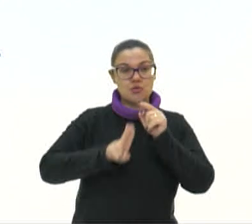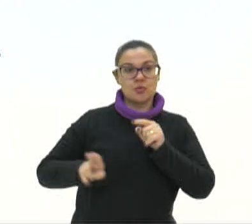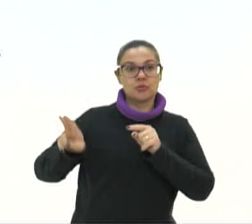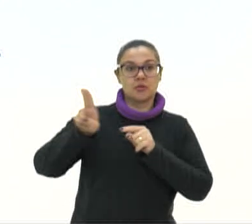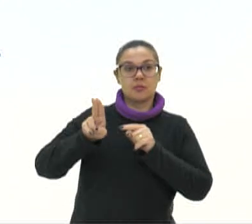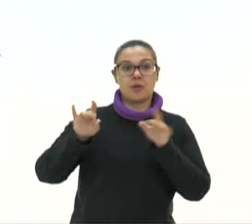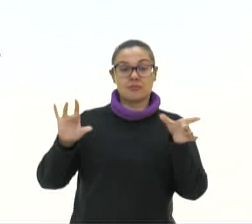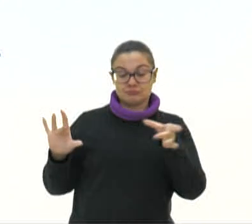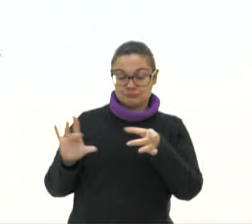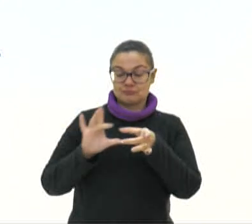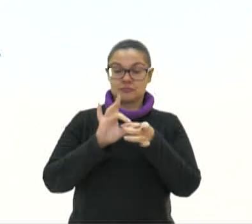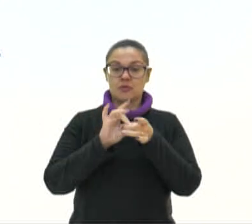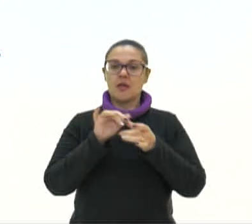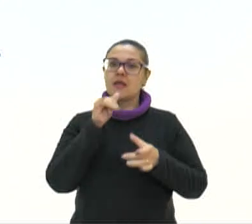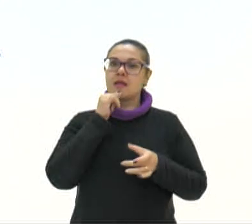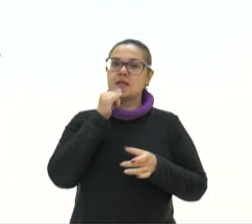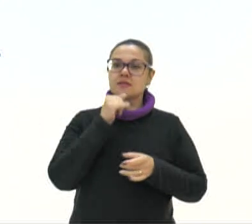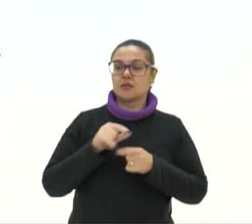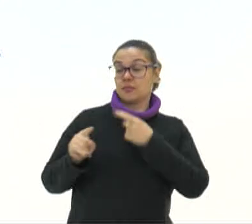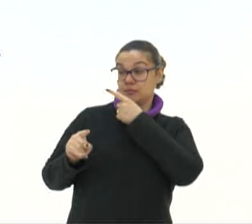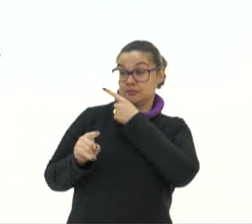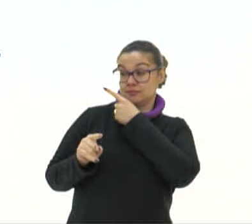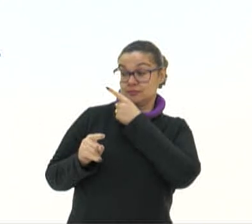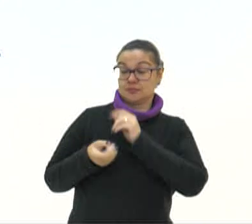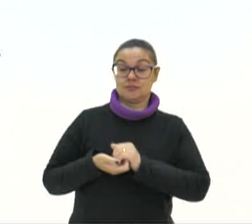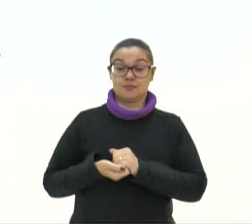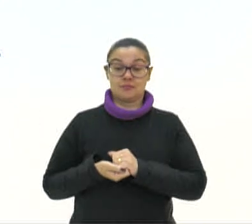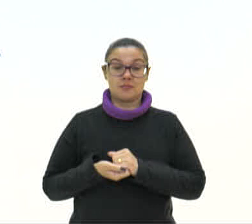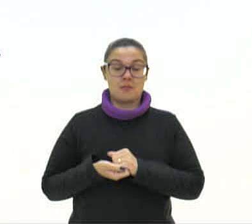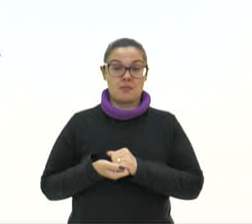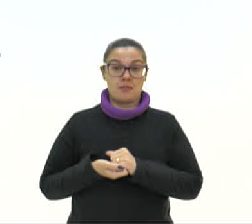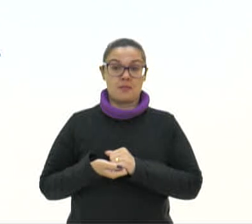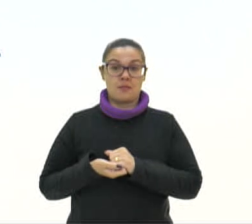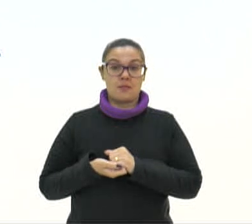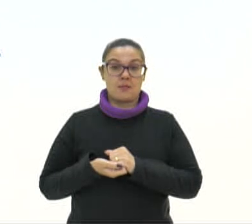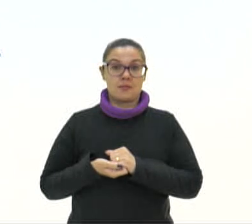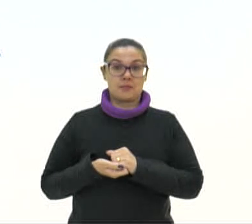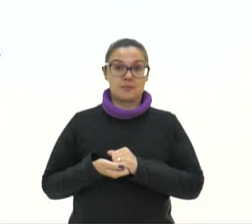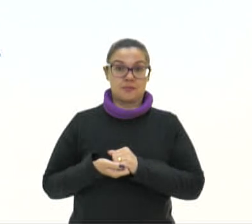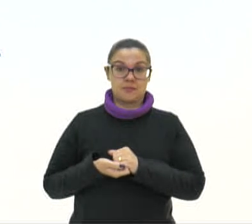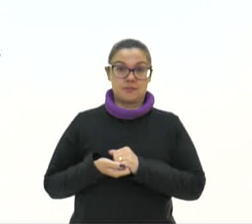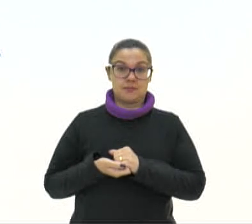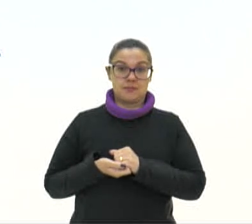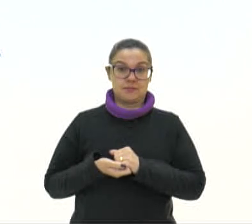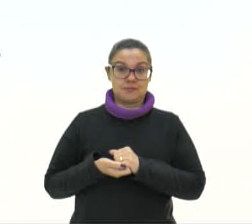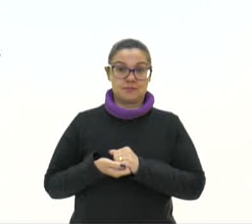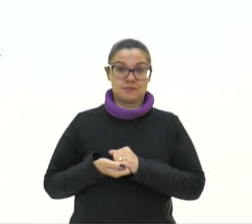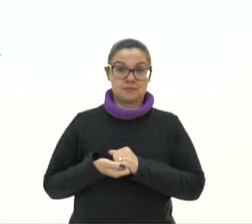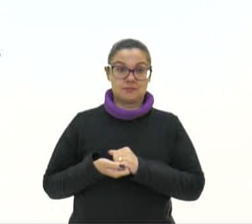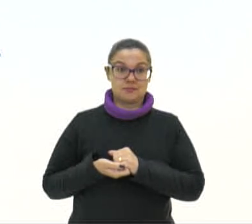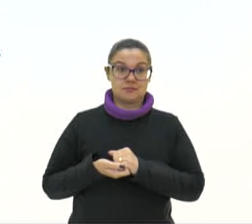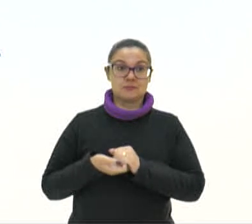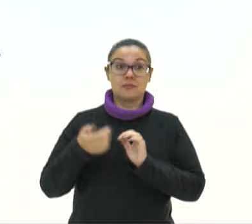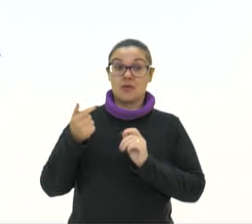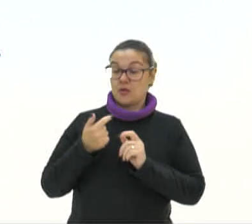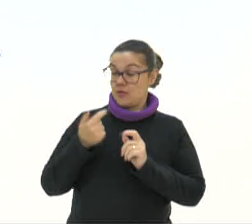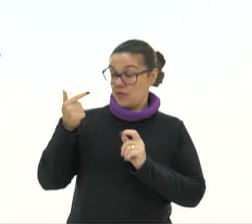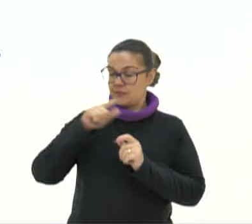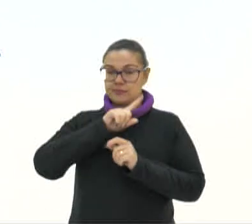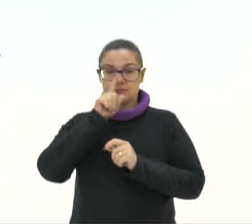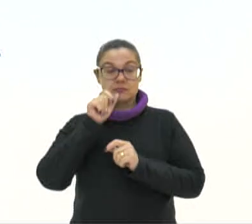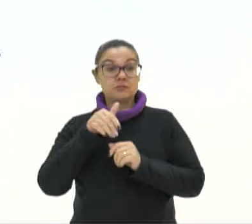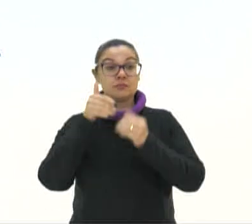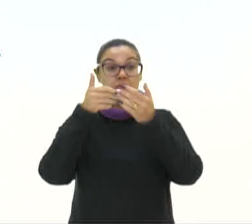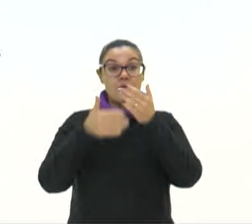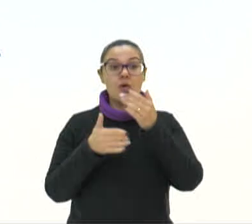de elocução, por exemplo, falar, responder, perguntar, indagar, declarar, exclamar, entre